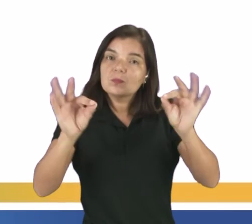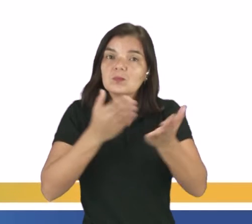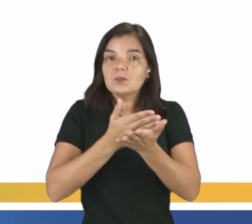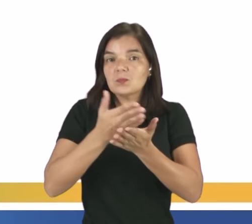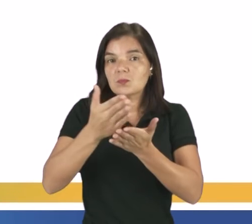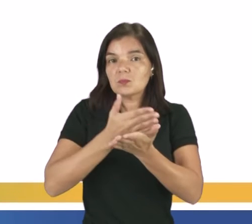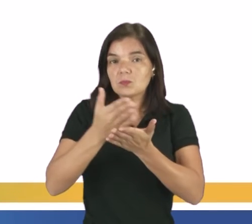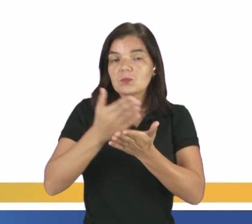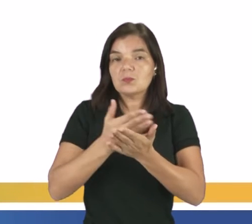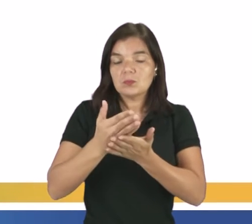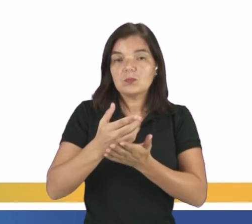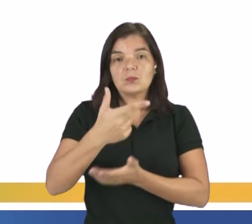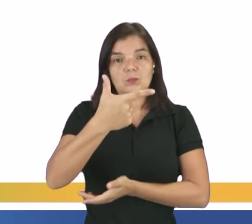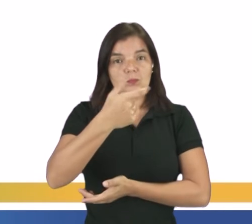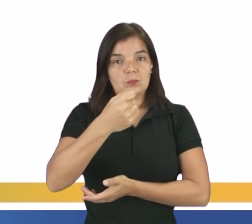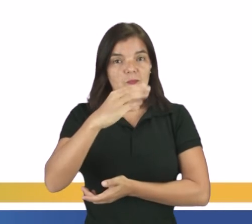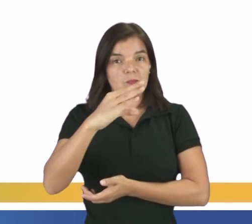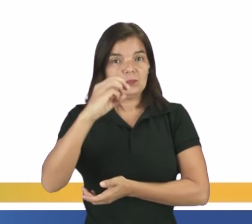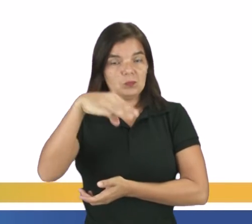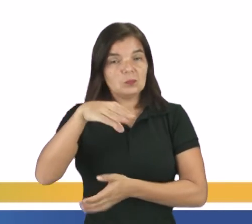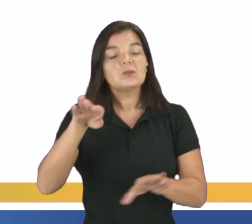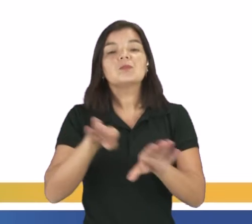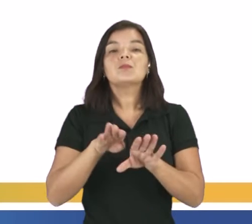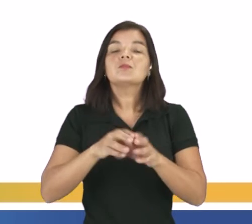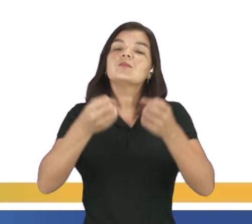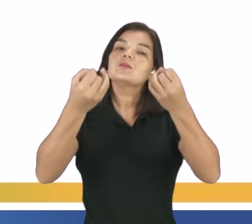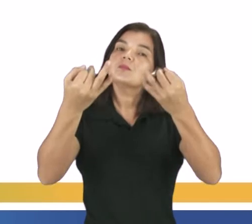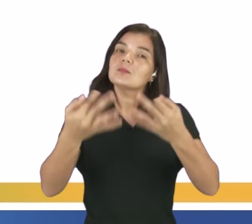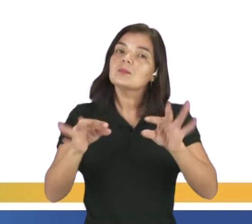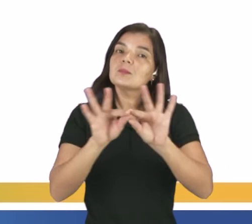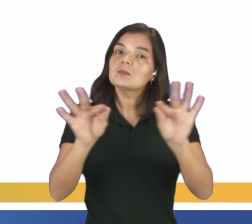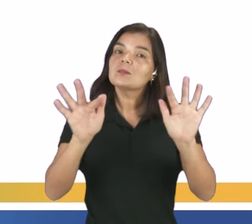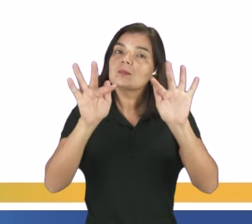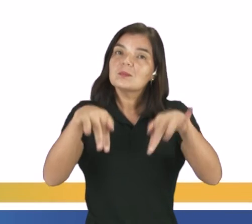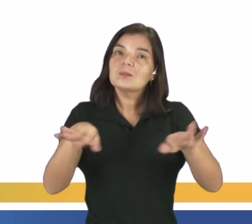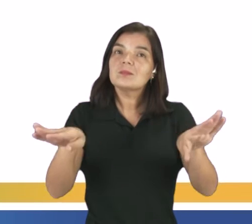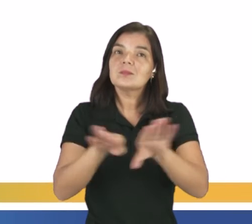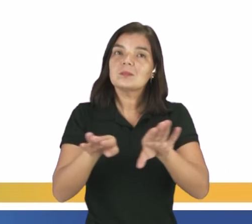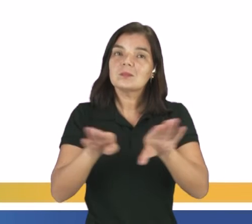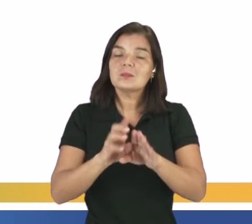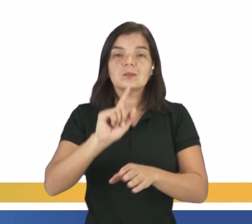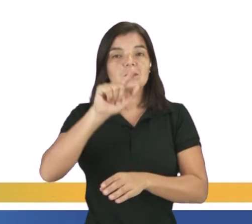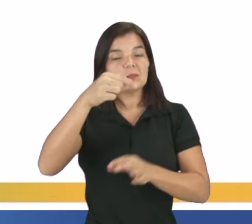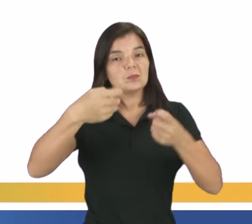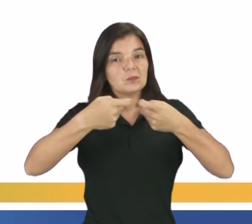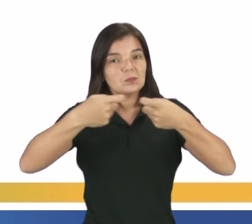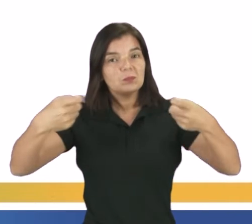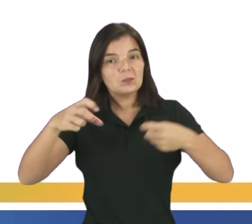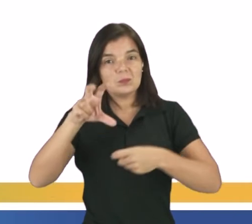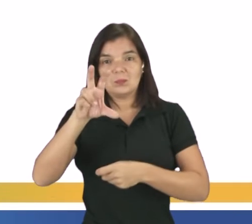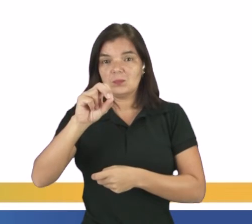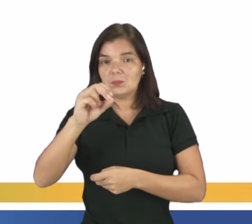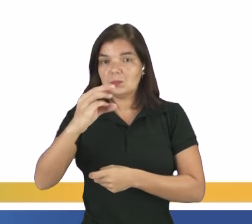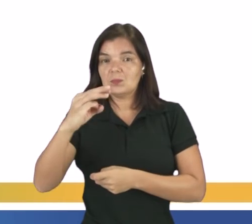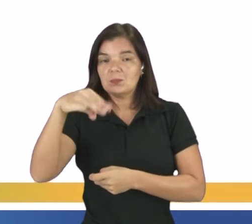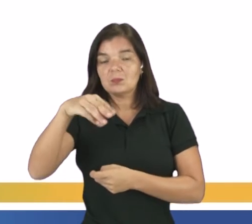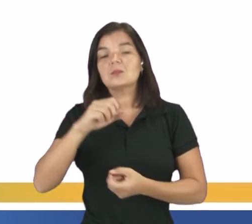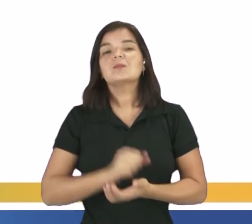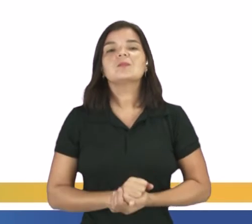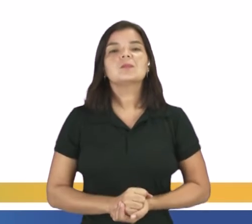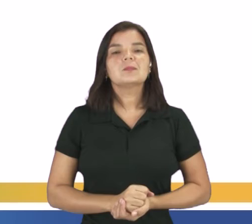inicial da mola, 20 centímetros, e diz o tamanho final da mola, após ser esticada, 50